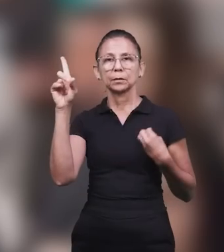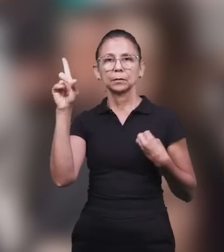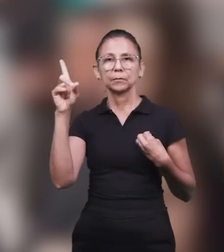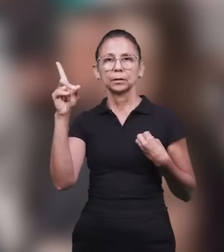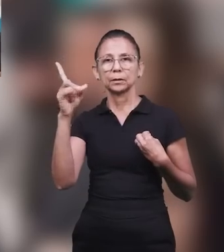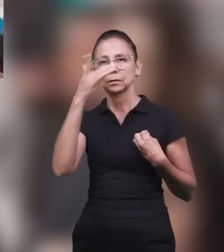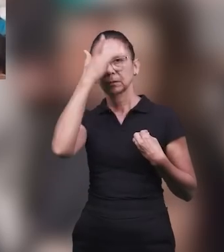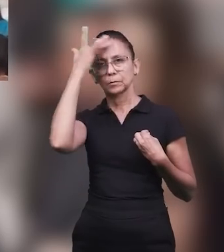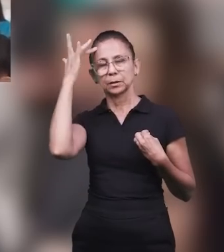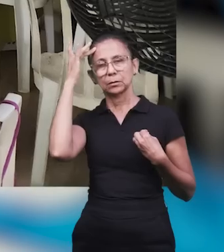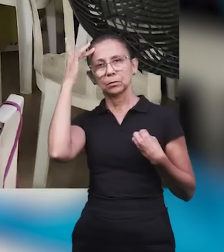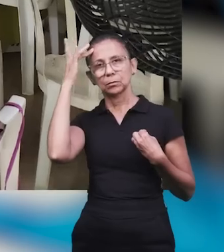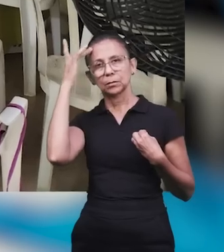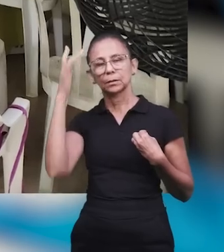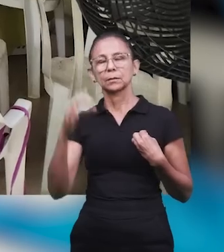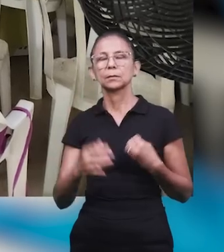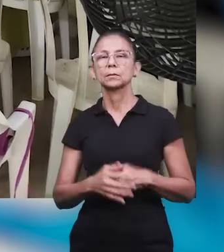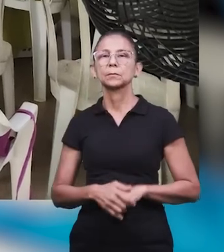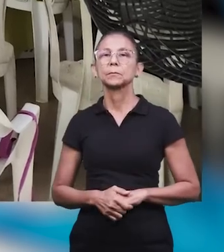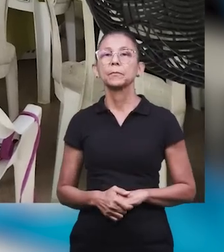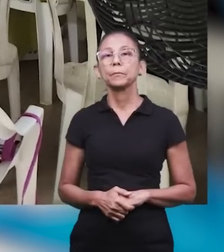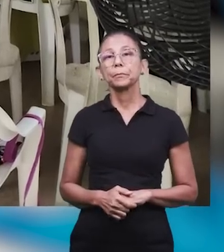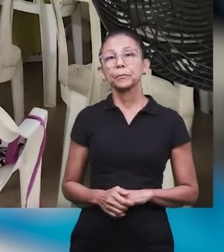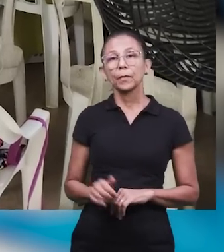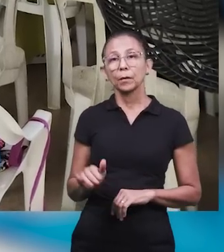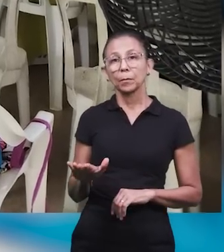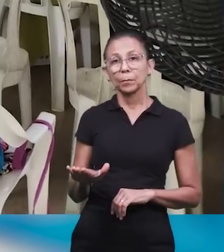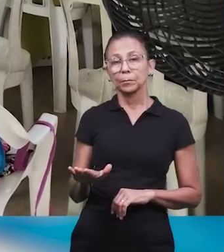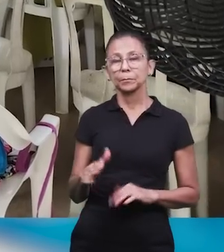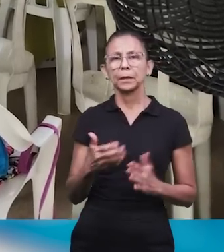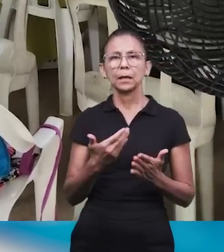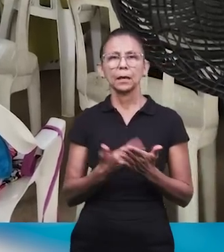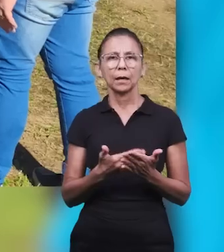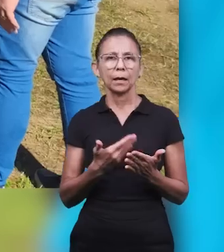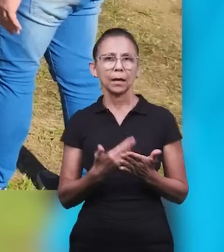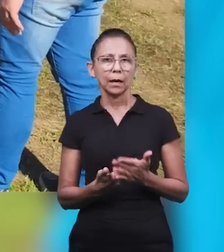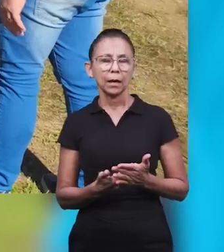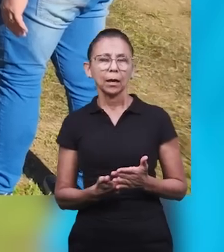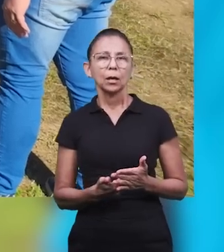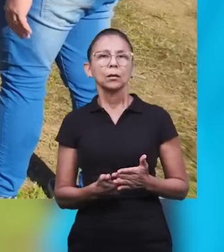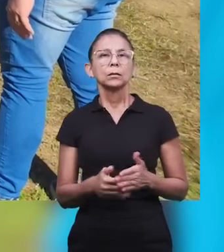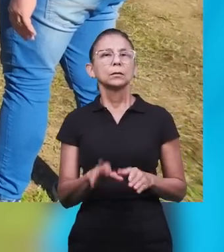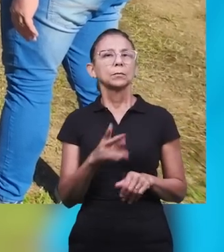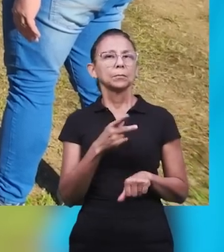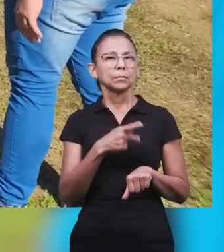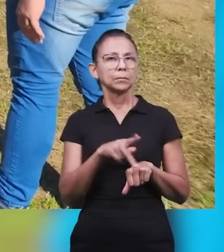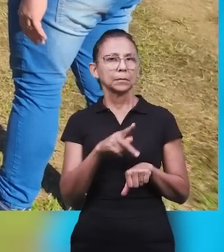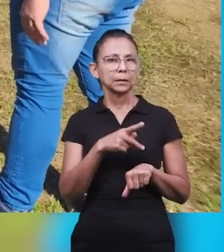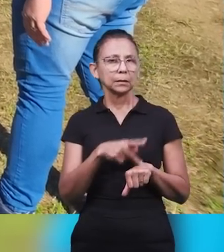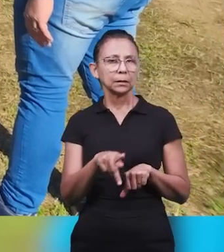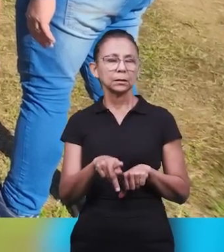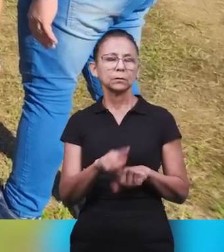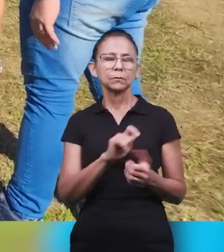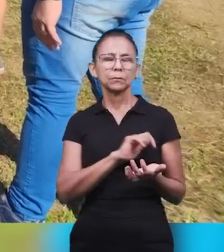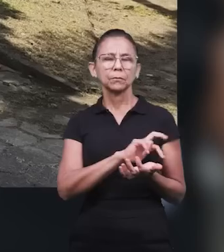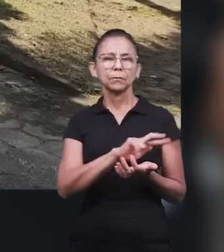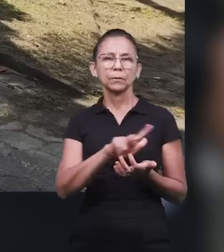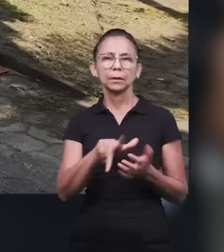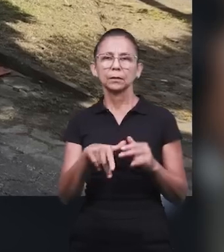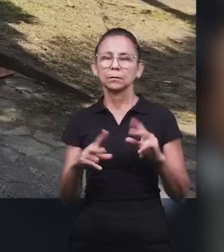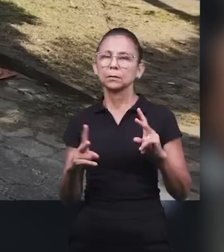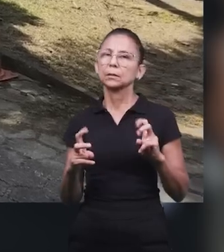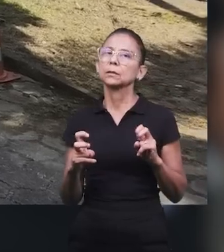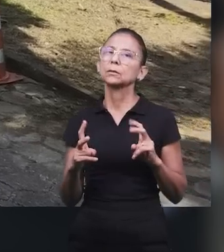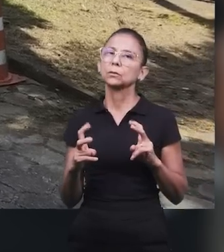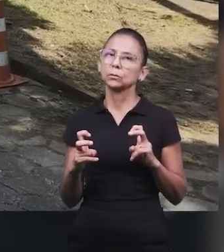servos presentes. Para os pequenos, aulas práticas dentro dos mais diversos